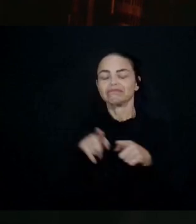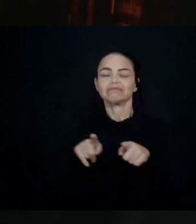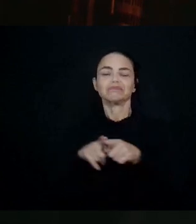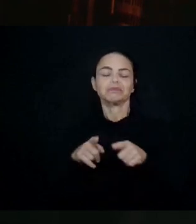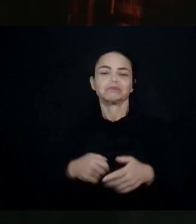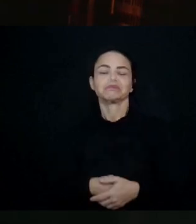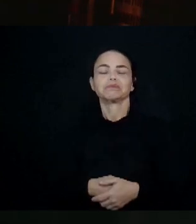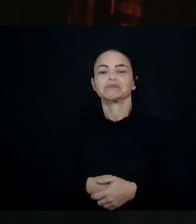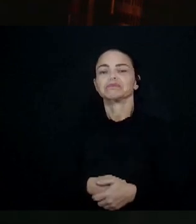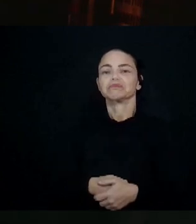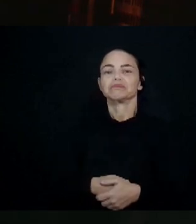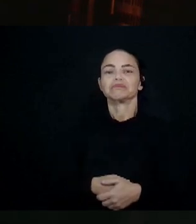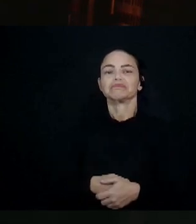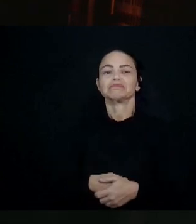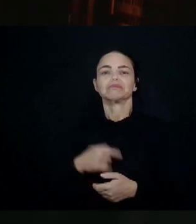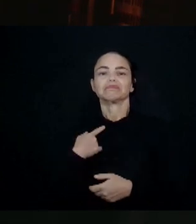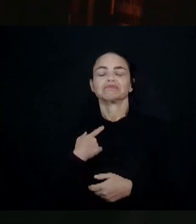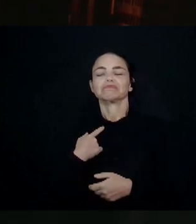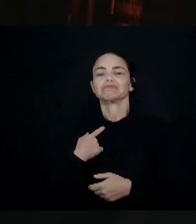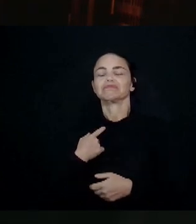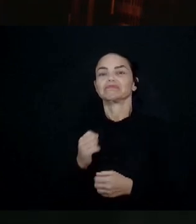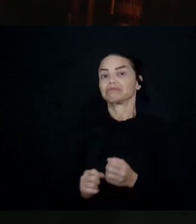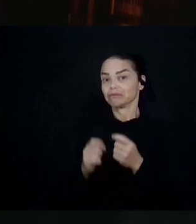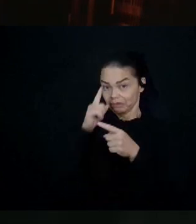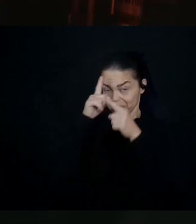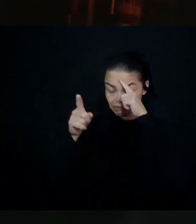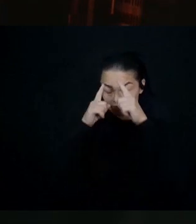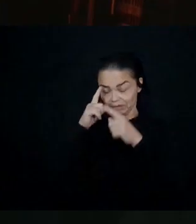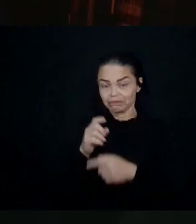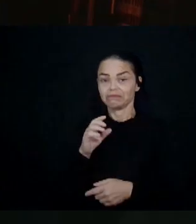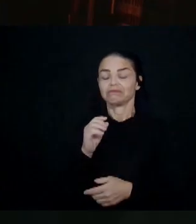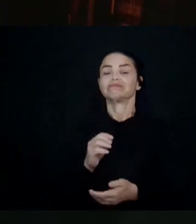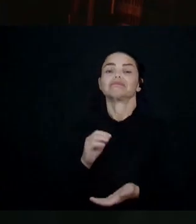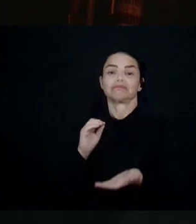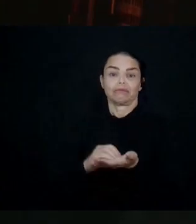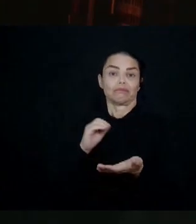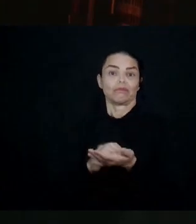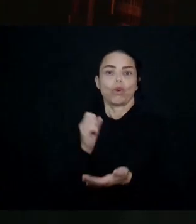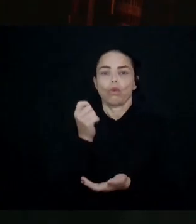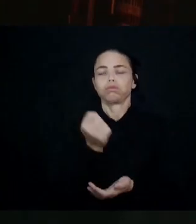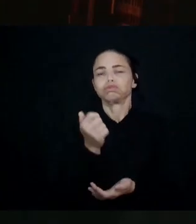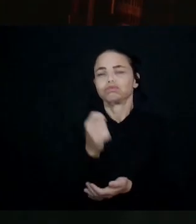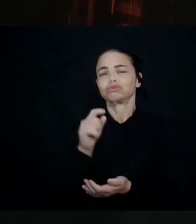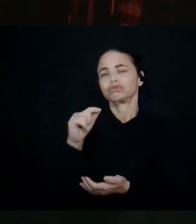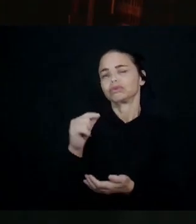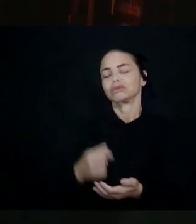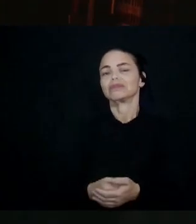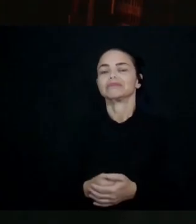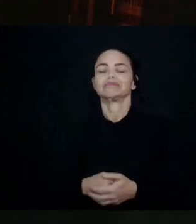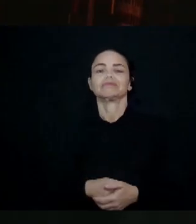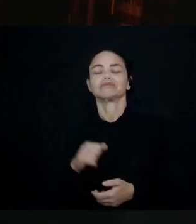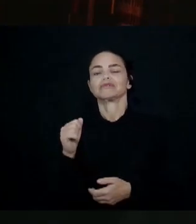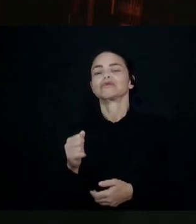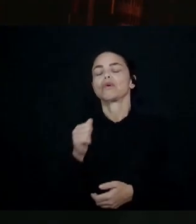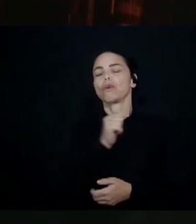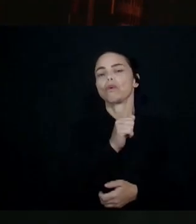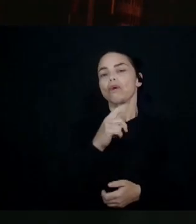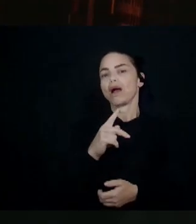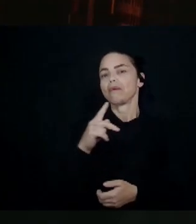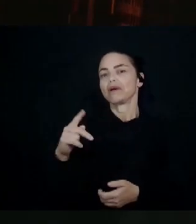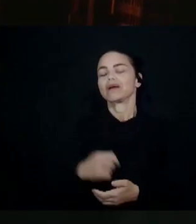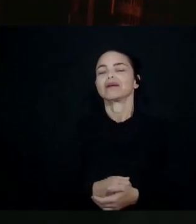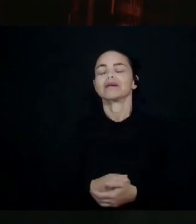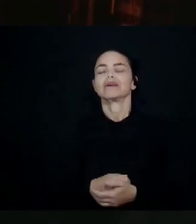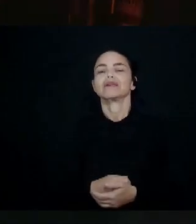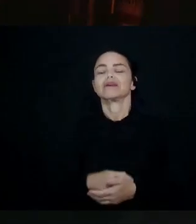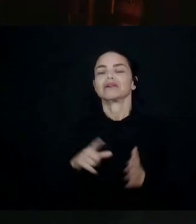nosso criador do Falta Pouco para ele chegar também, né, Rafa, tá quase então na loja de aplicativos, o